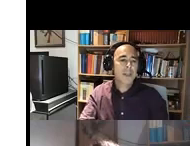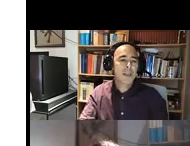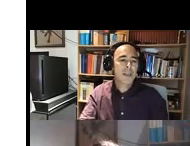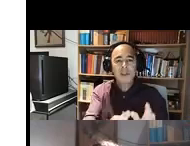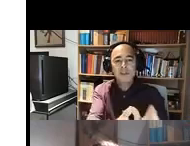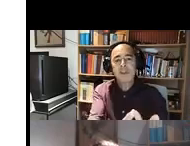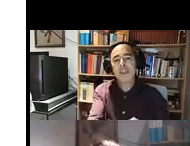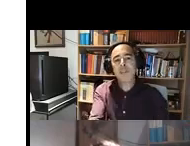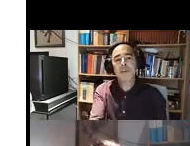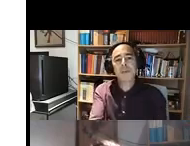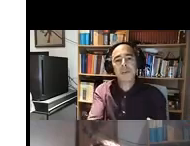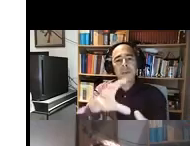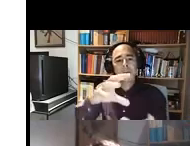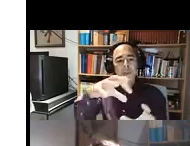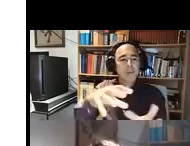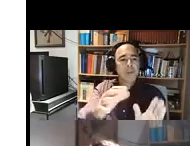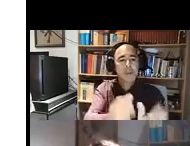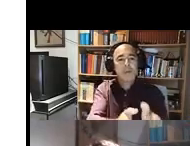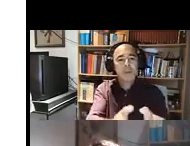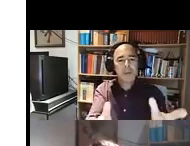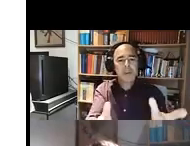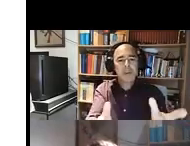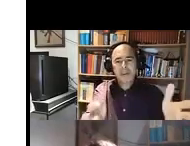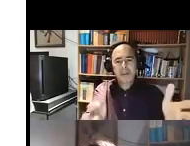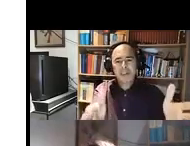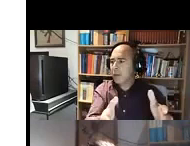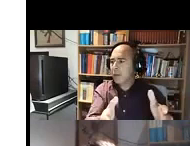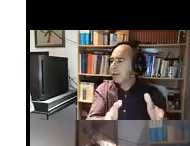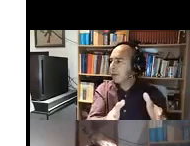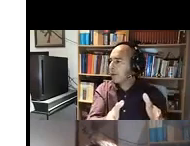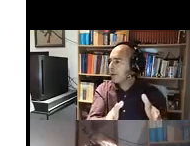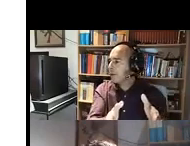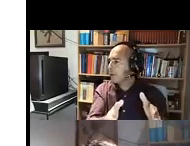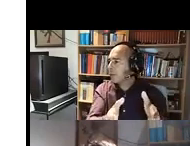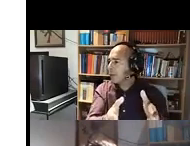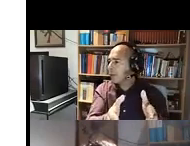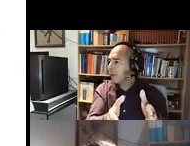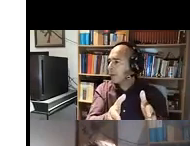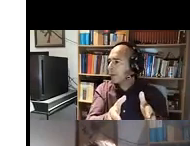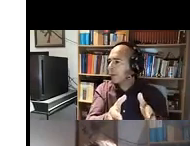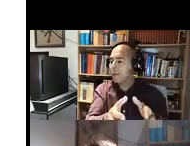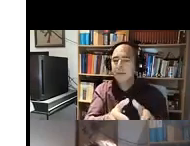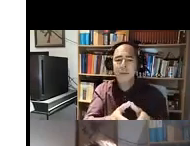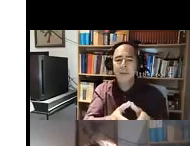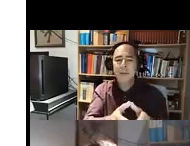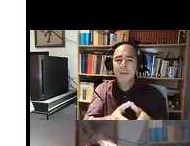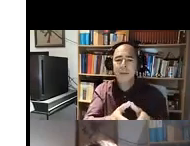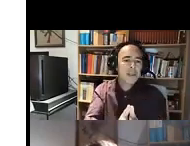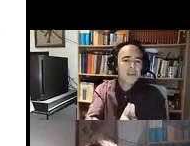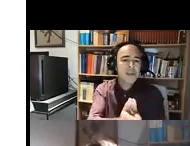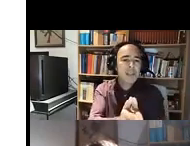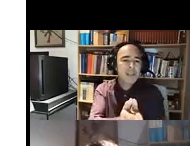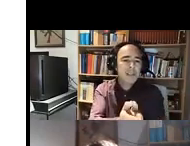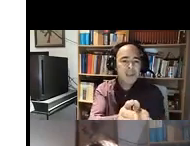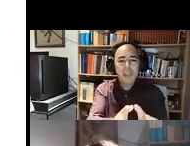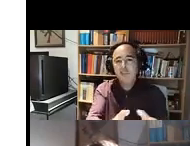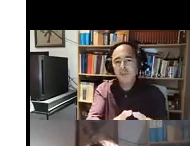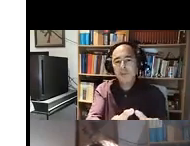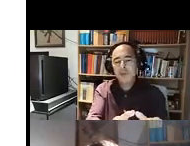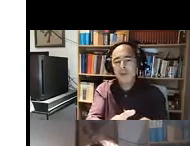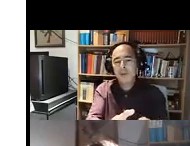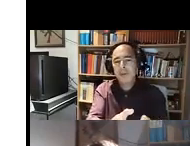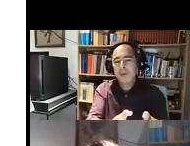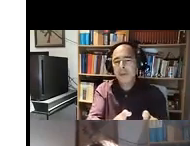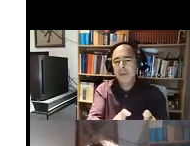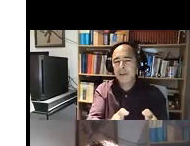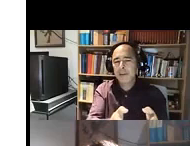ele para estofar um produto que dá para ver eu acho que tem que ser bonito e depois a 150 assim aproximadamente não é tudo maneira assim